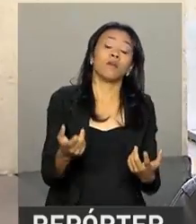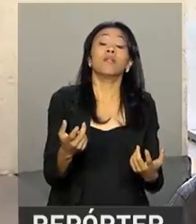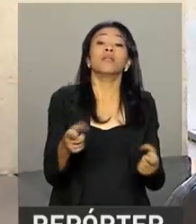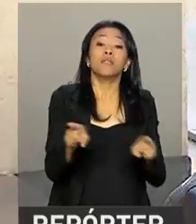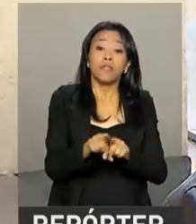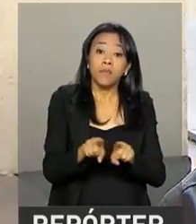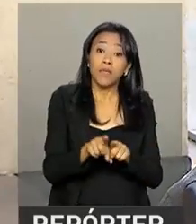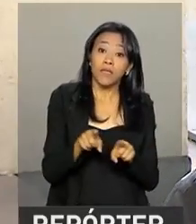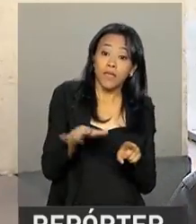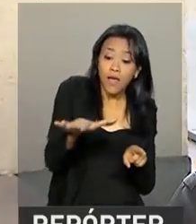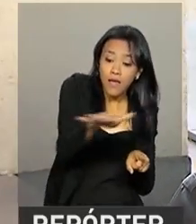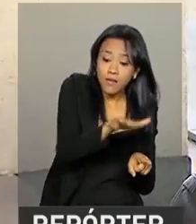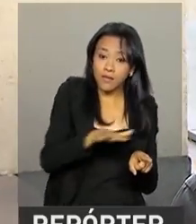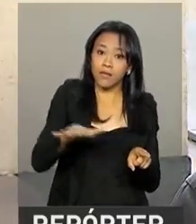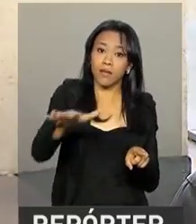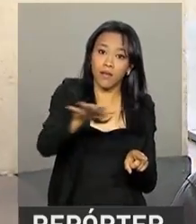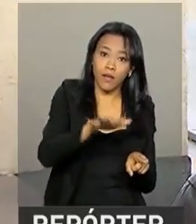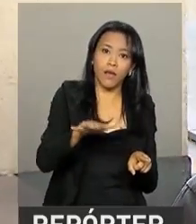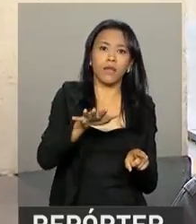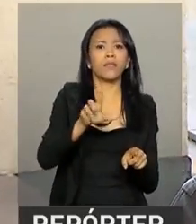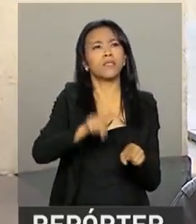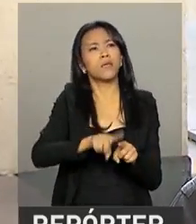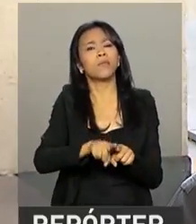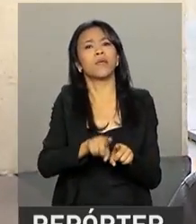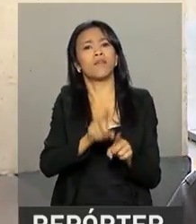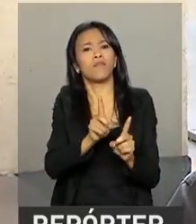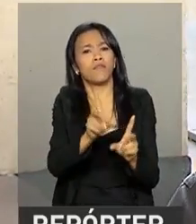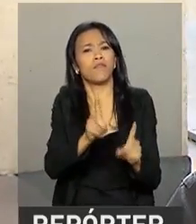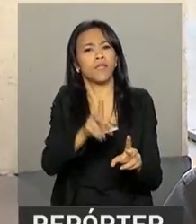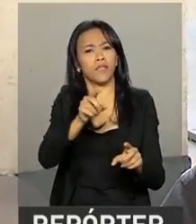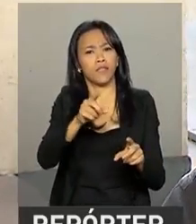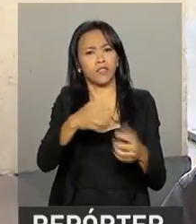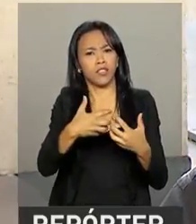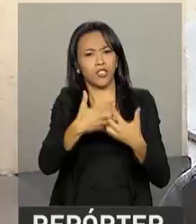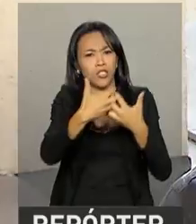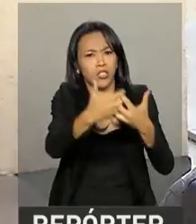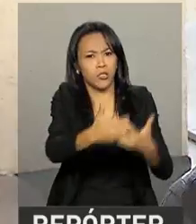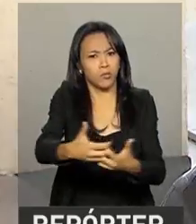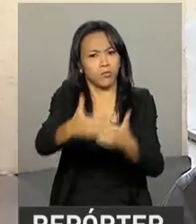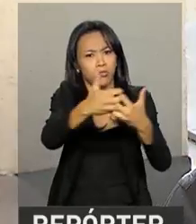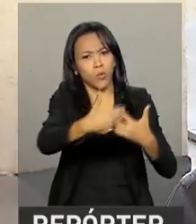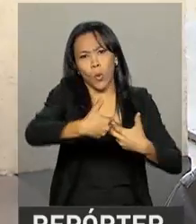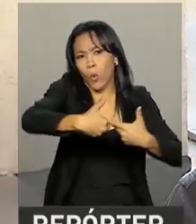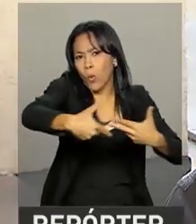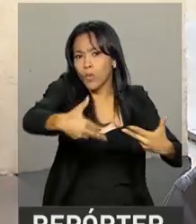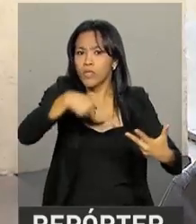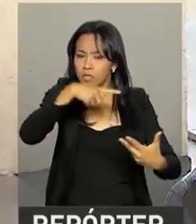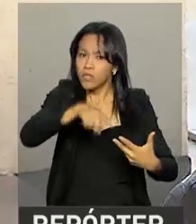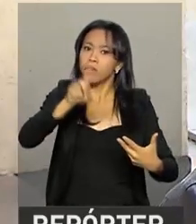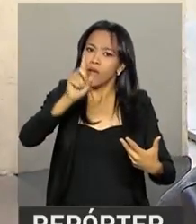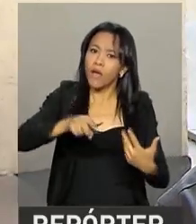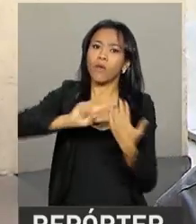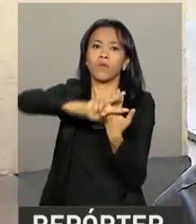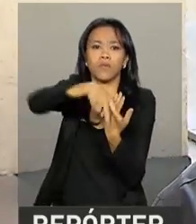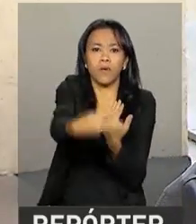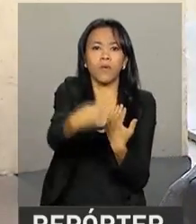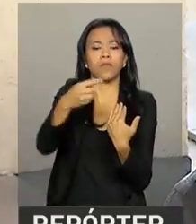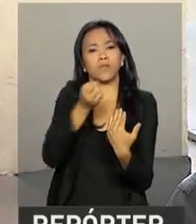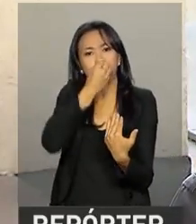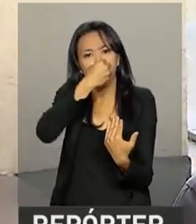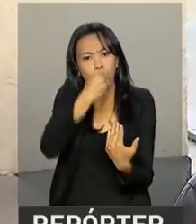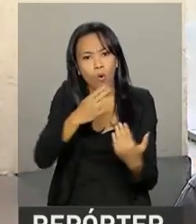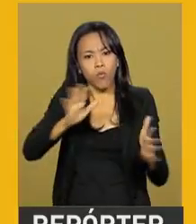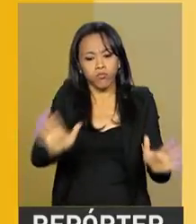indiretamente ela ea própria venda de máquinas no futuro tudo isso é reflexo do bom desenvolvimento da agricultura